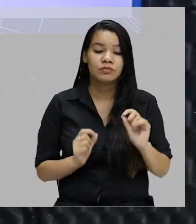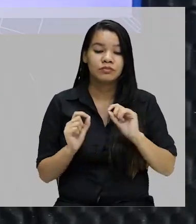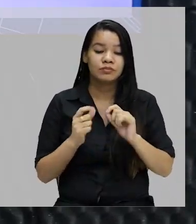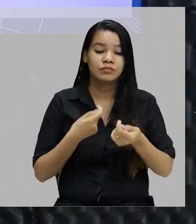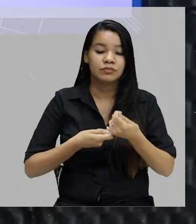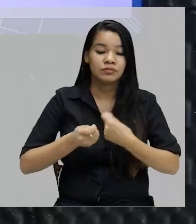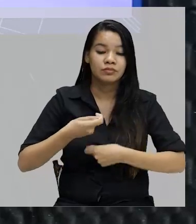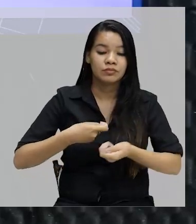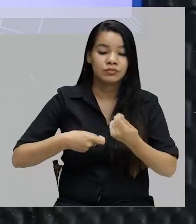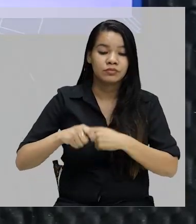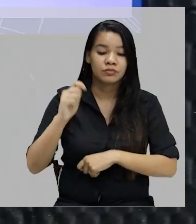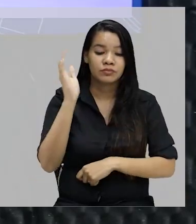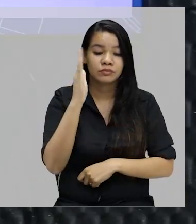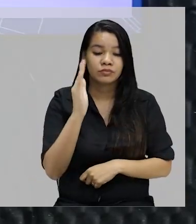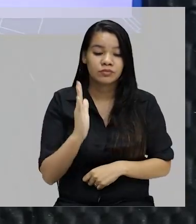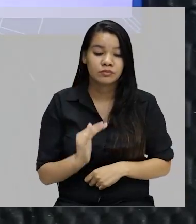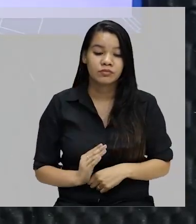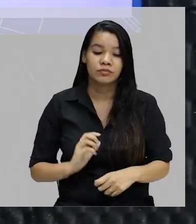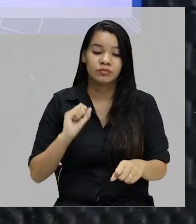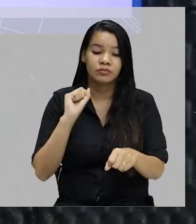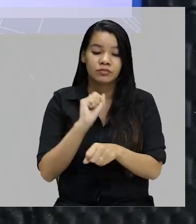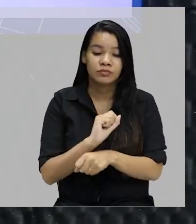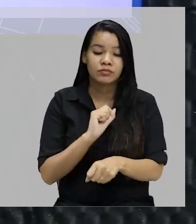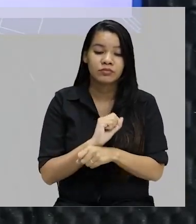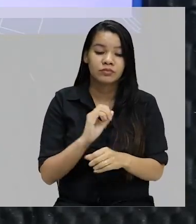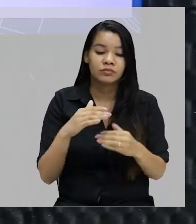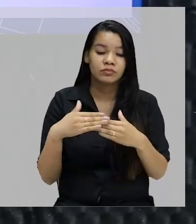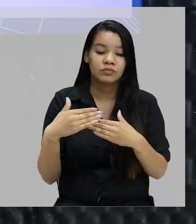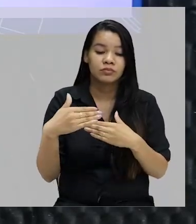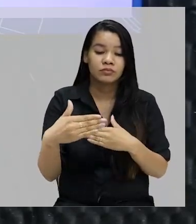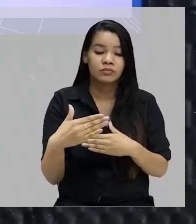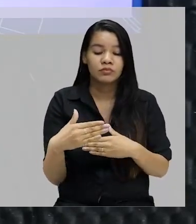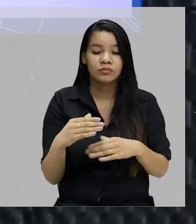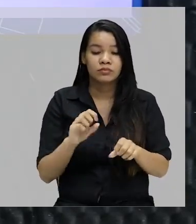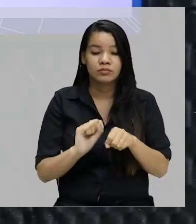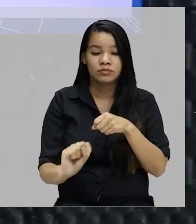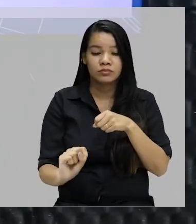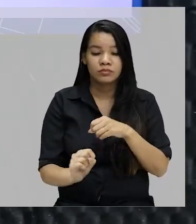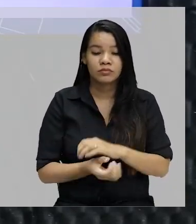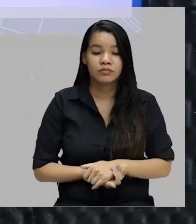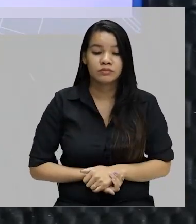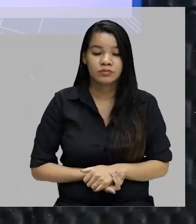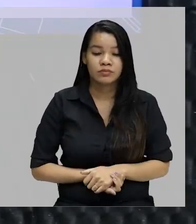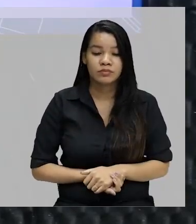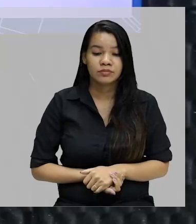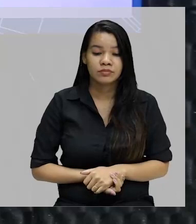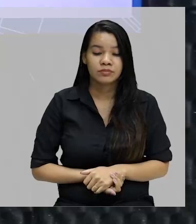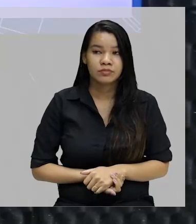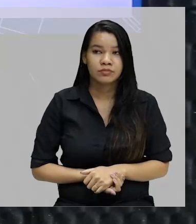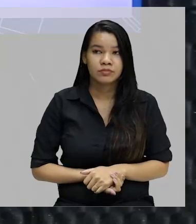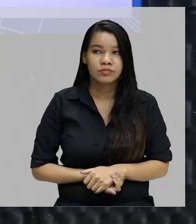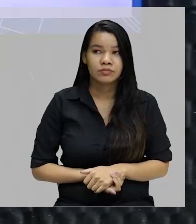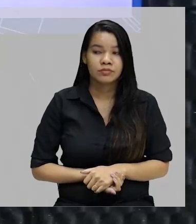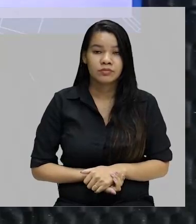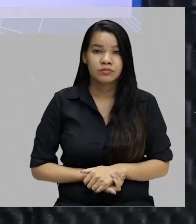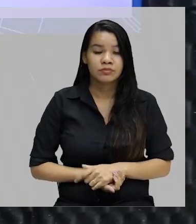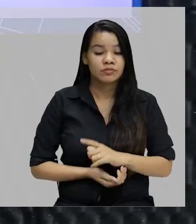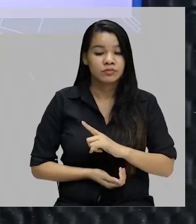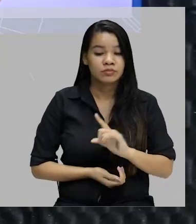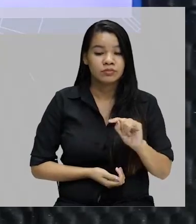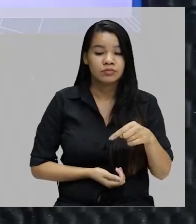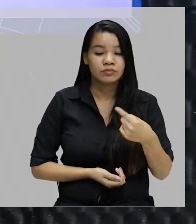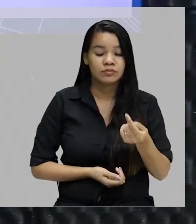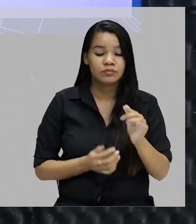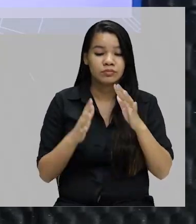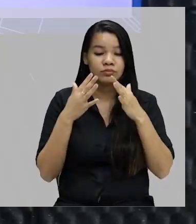economia brasileira interrompeu a sucessão de quedas. Olha só, havia indícios. Aí eu tenho uma